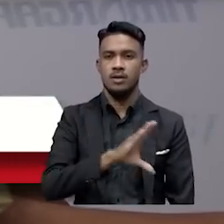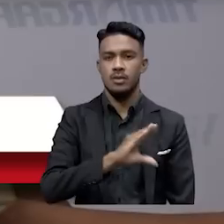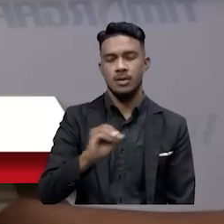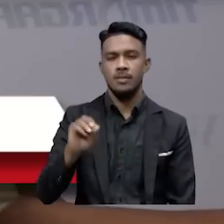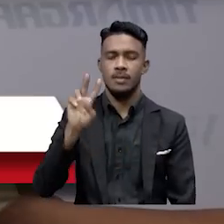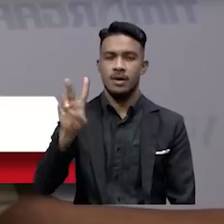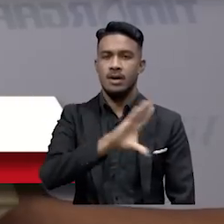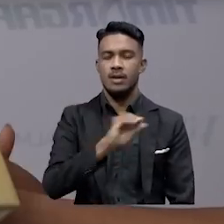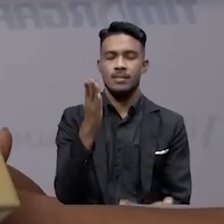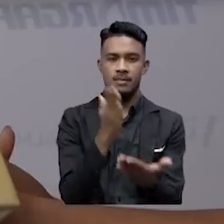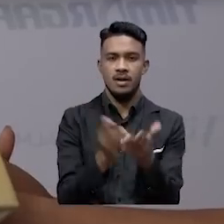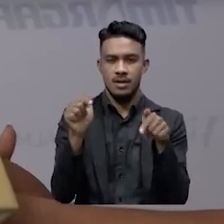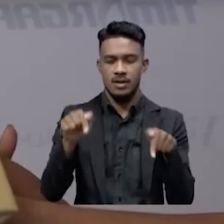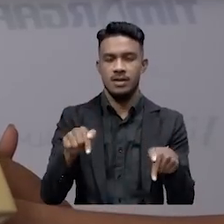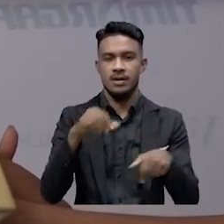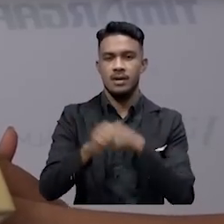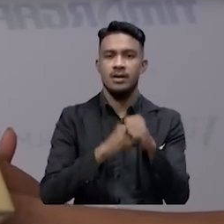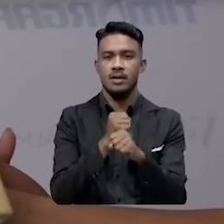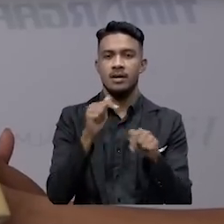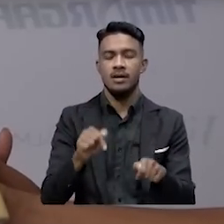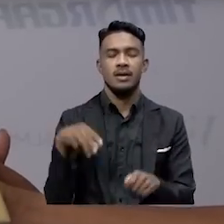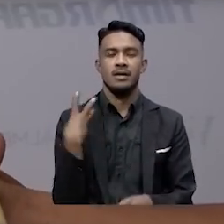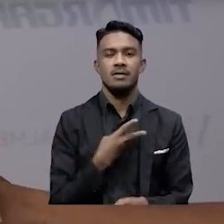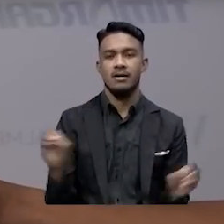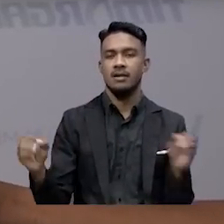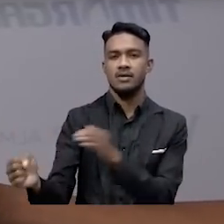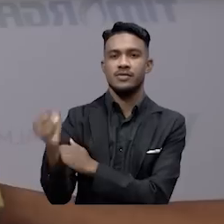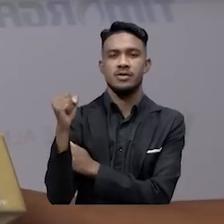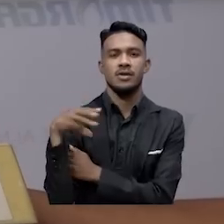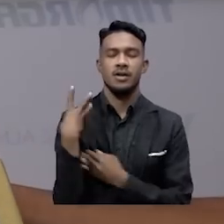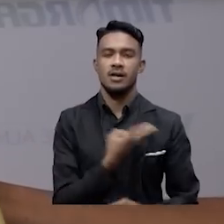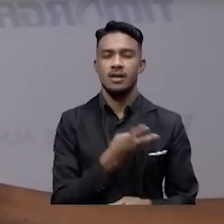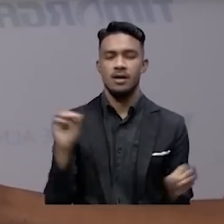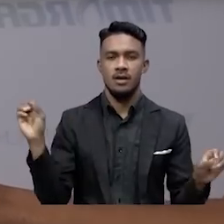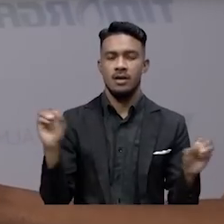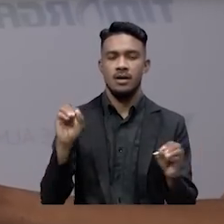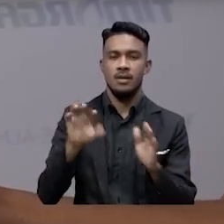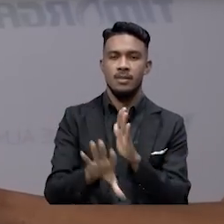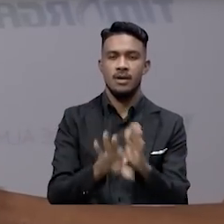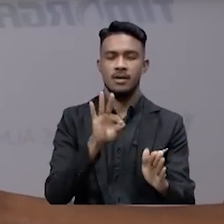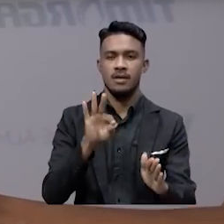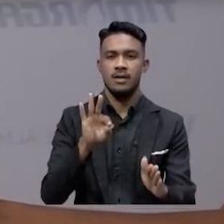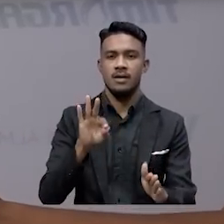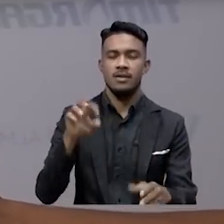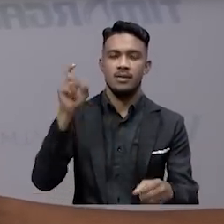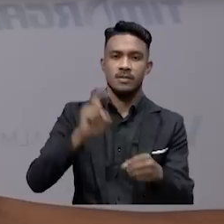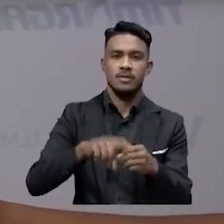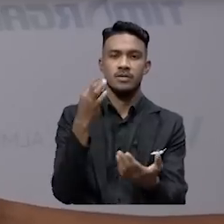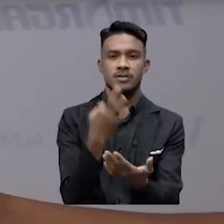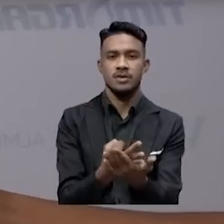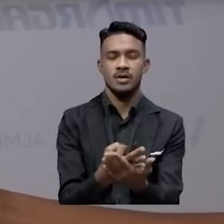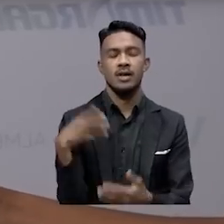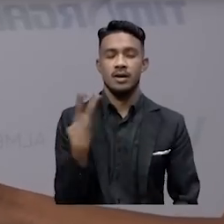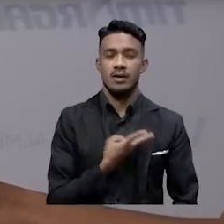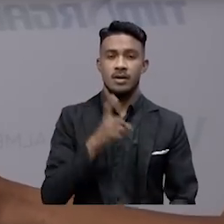atu para hetina ne ne se ita la esforzu ta ta se la belhe tan tan receita susi petróleo ta bocera tene kata petróleo ma